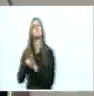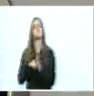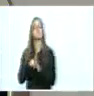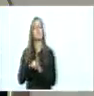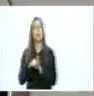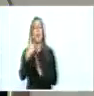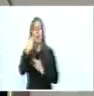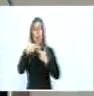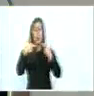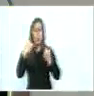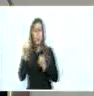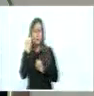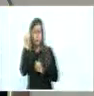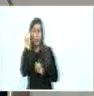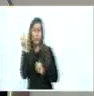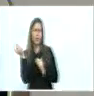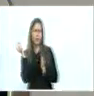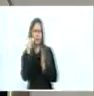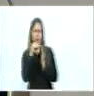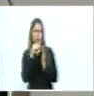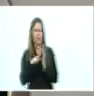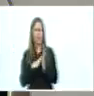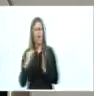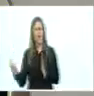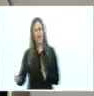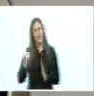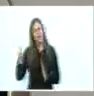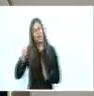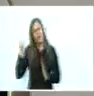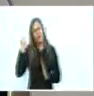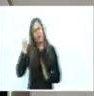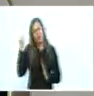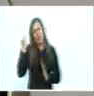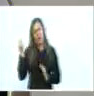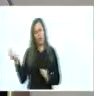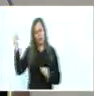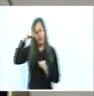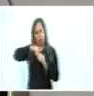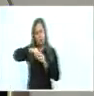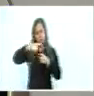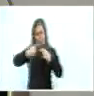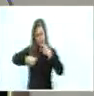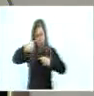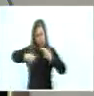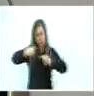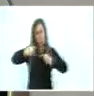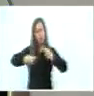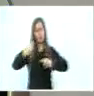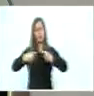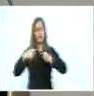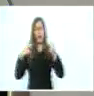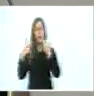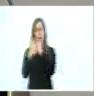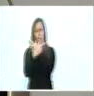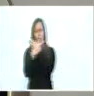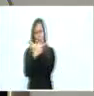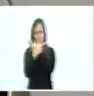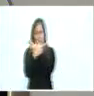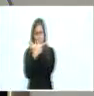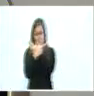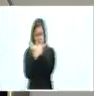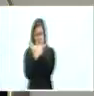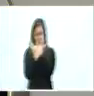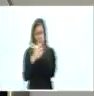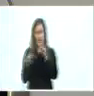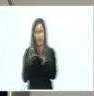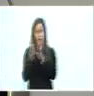foi colocada, apesar das dificuldades, é fundamental a inserção dentro dessa discussão da Universidade Federal de Viçosa, dentro